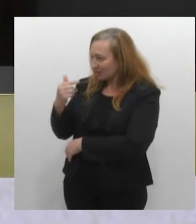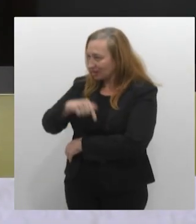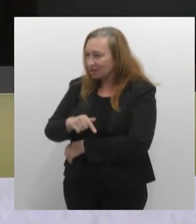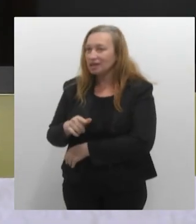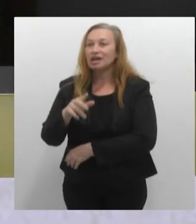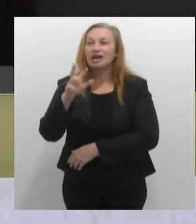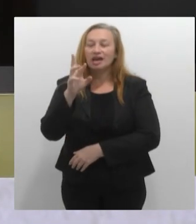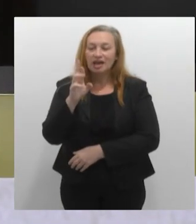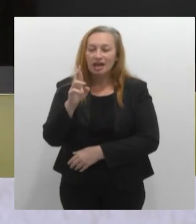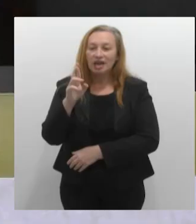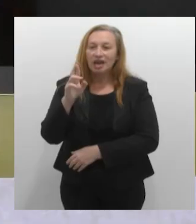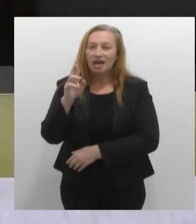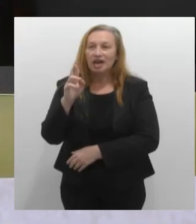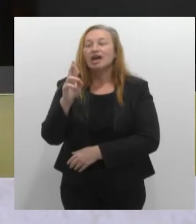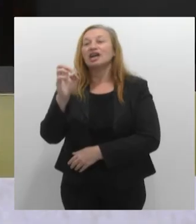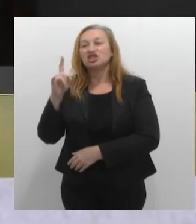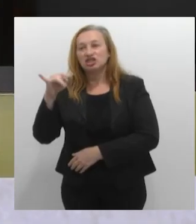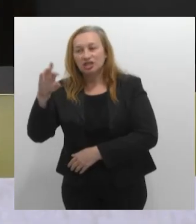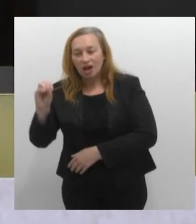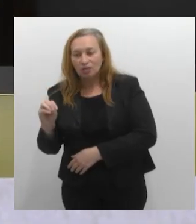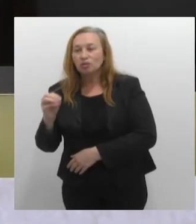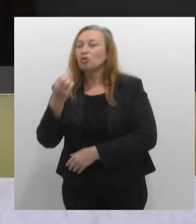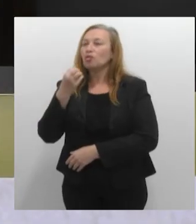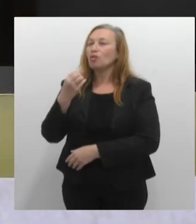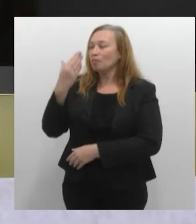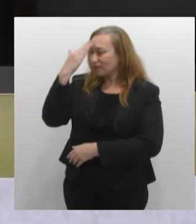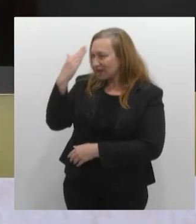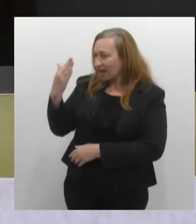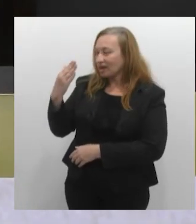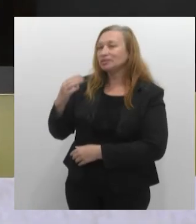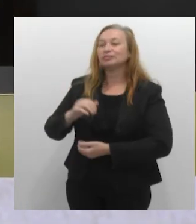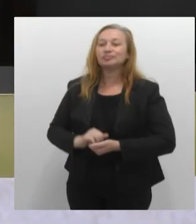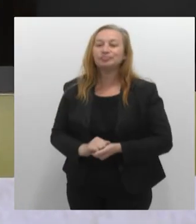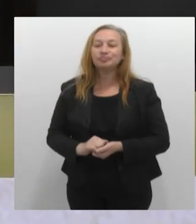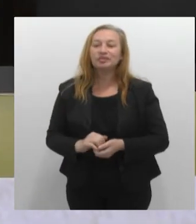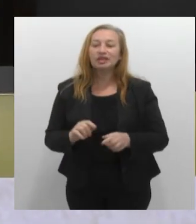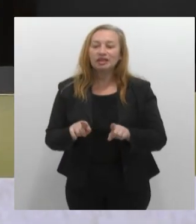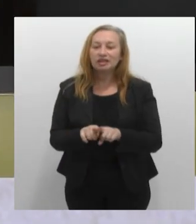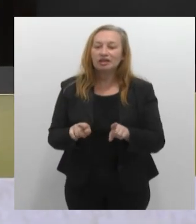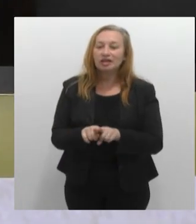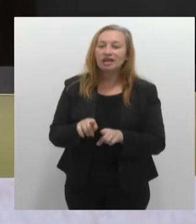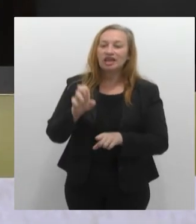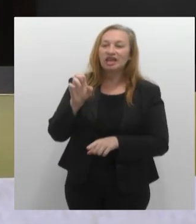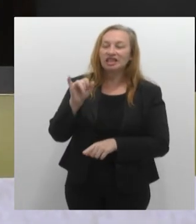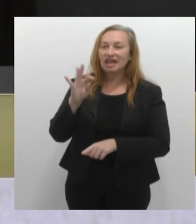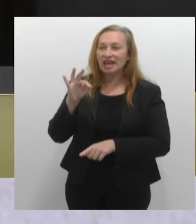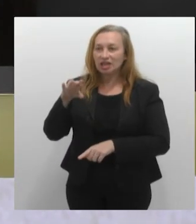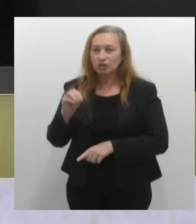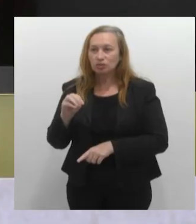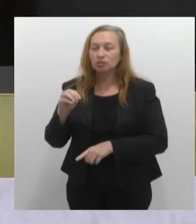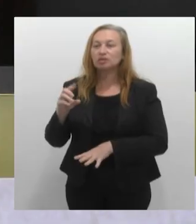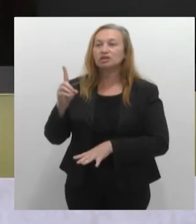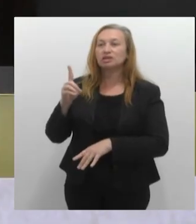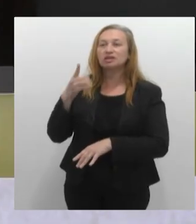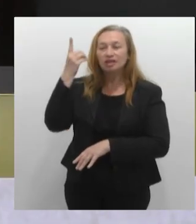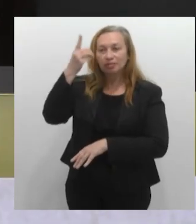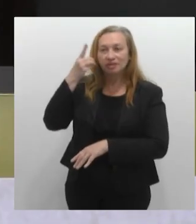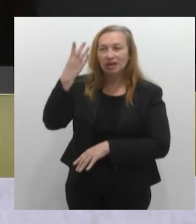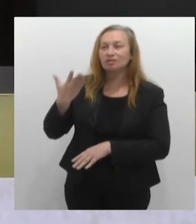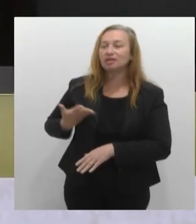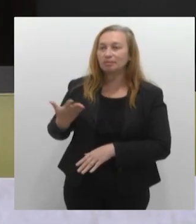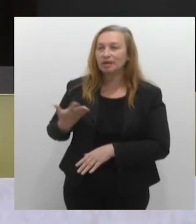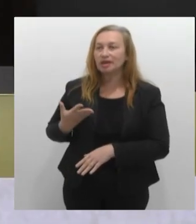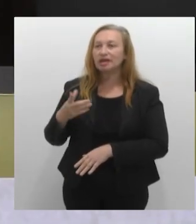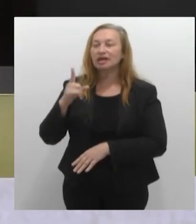Reginaldo Jardim, presidente da SEAB, muito obrigado. Ilmair Neto, deputado, representando meu querido amigo também,